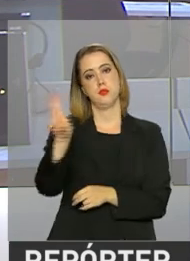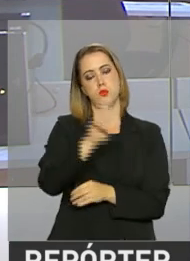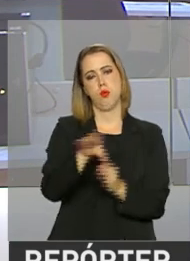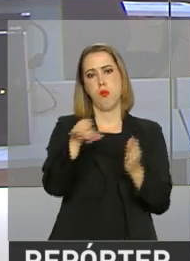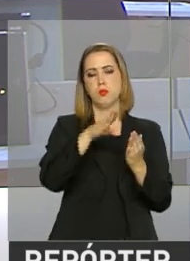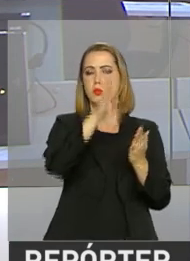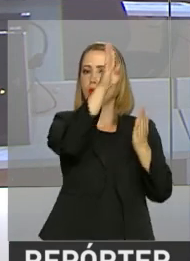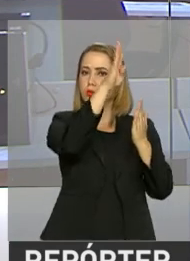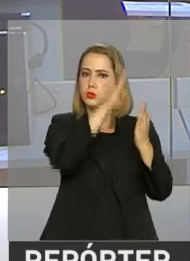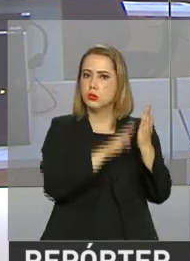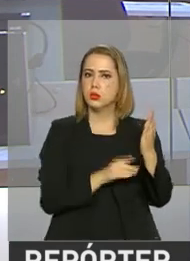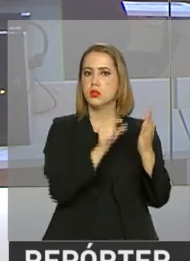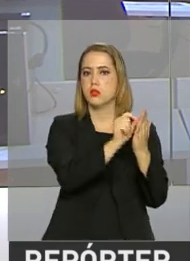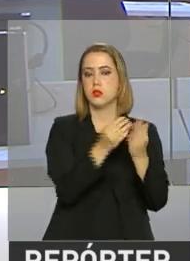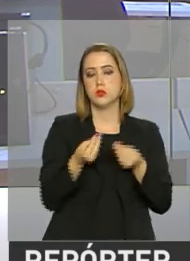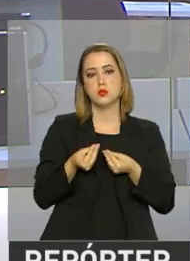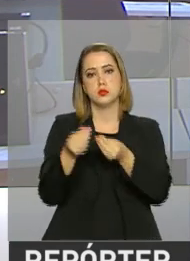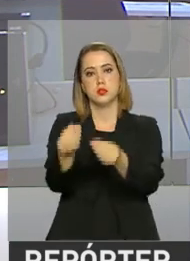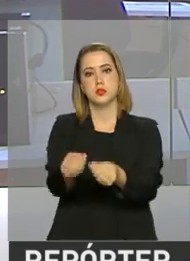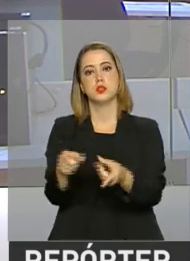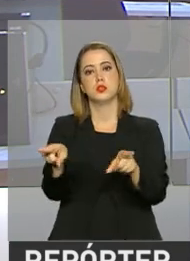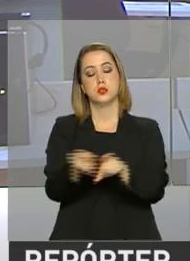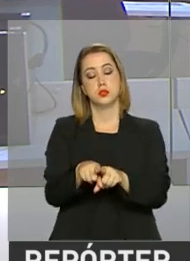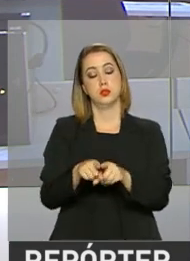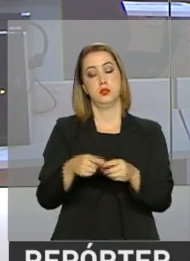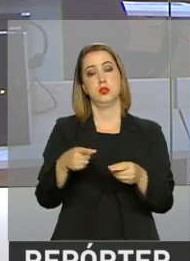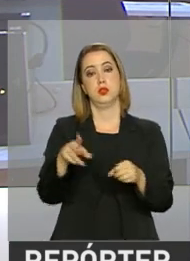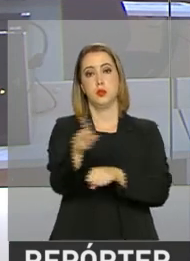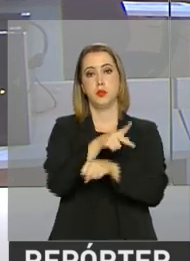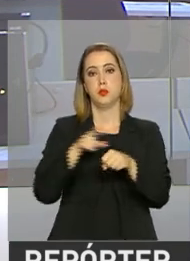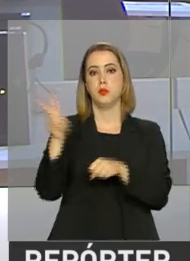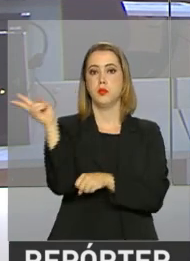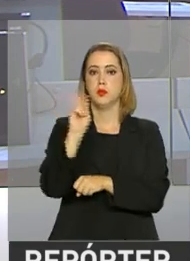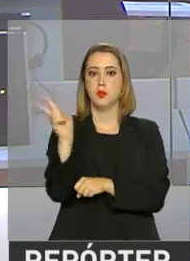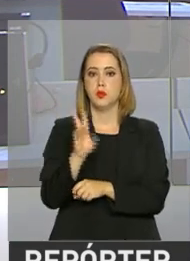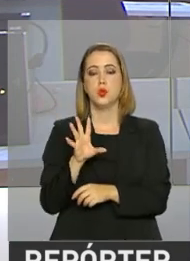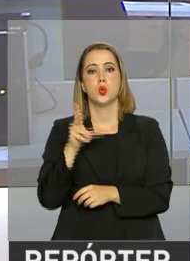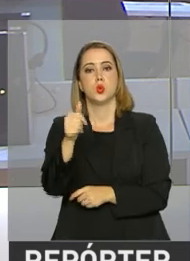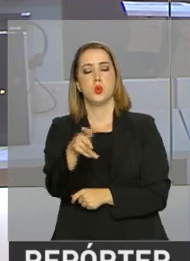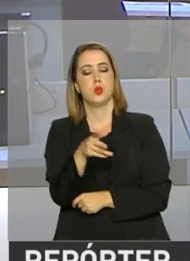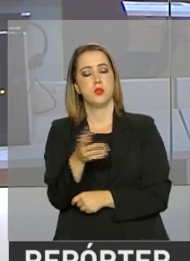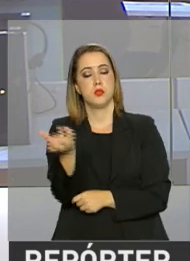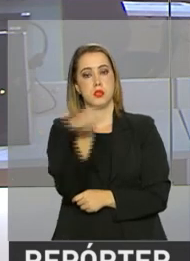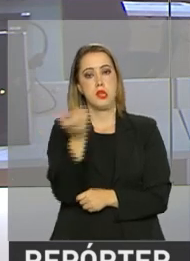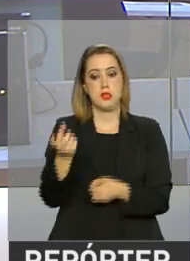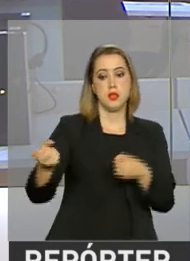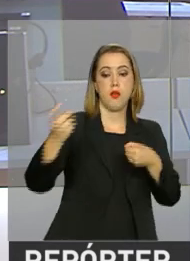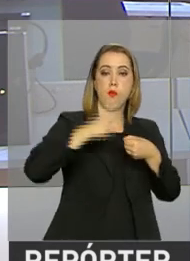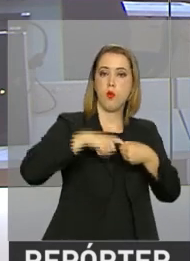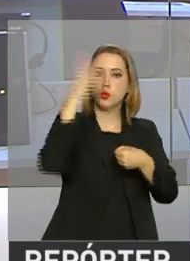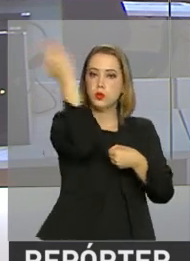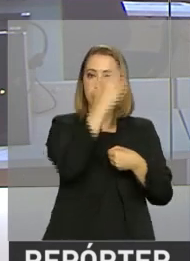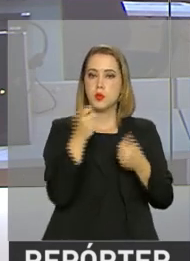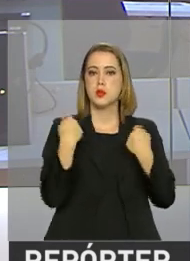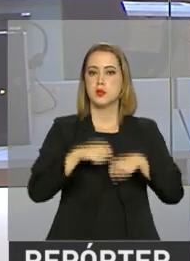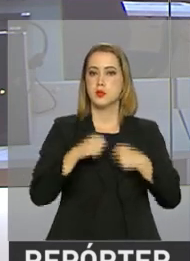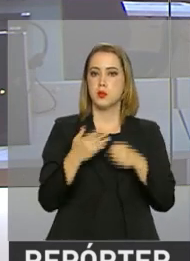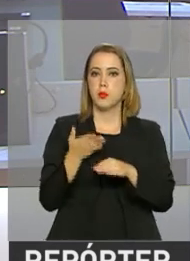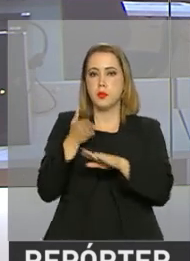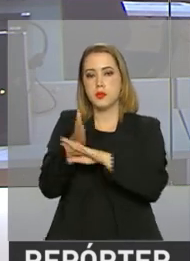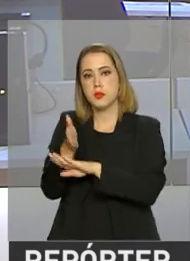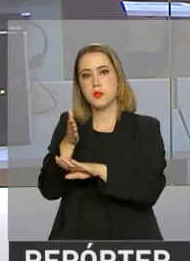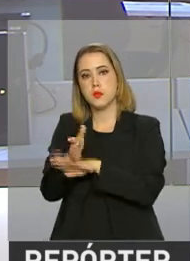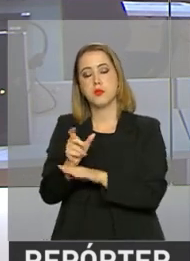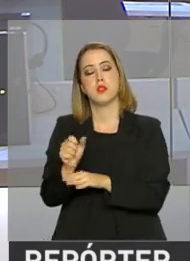será entregue às autoridades venezuelanas pra isso todos os interessados devem procurar o vice consulado em